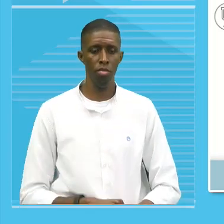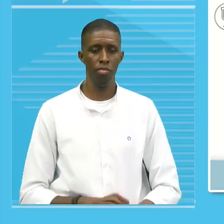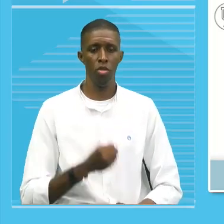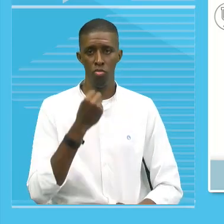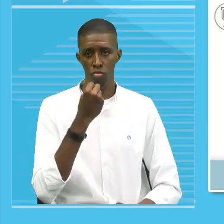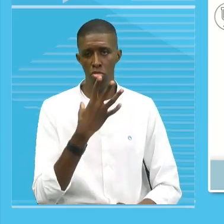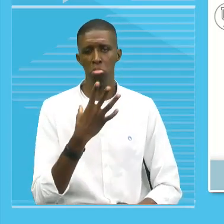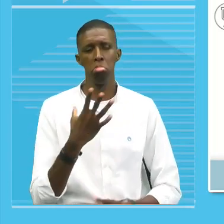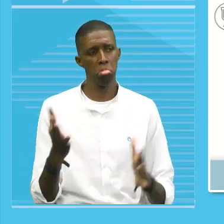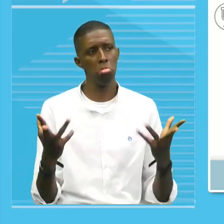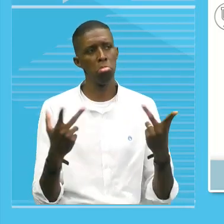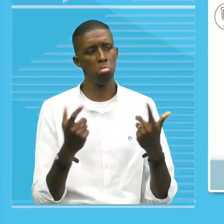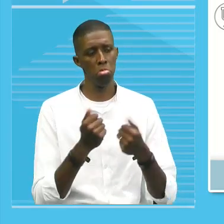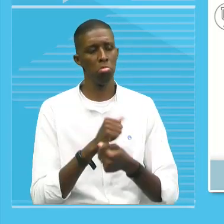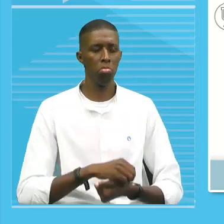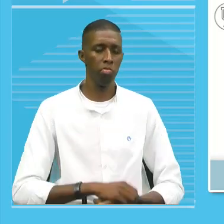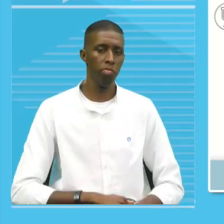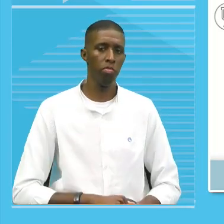bom